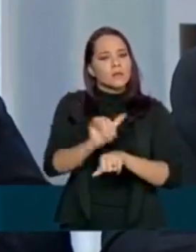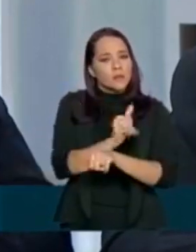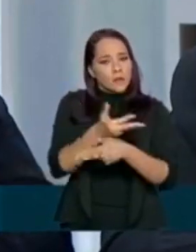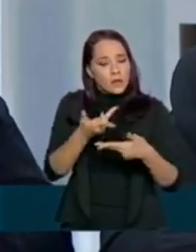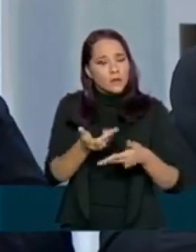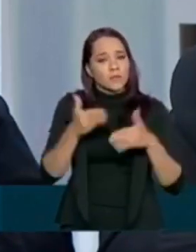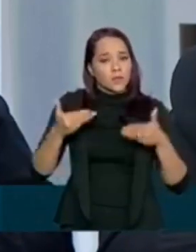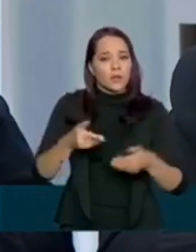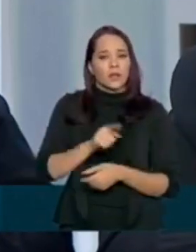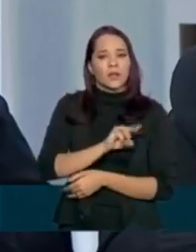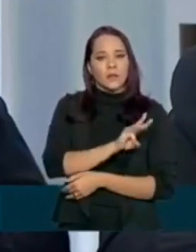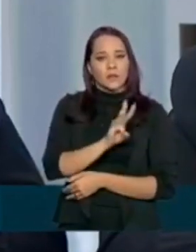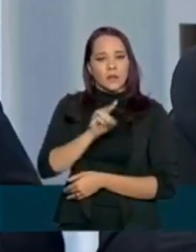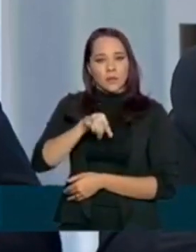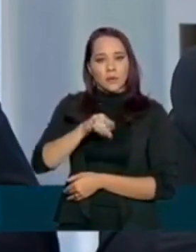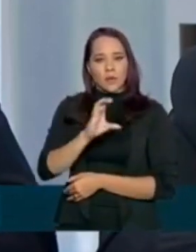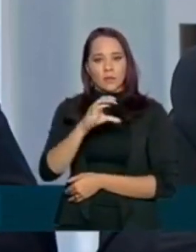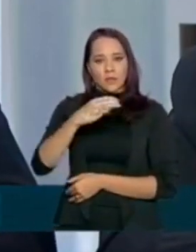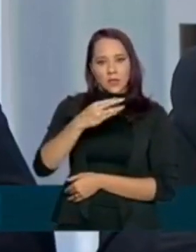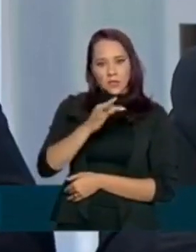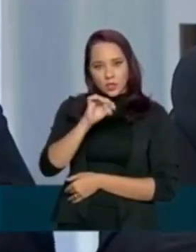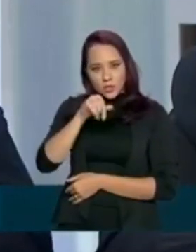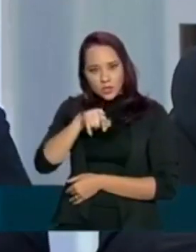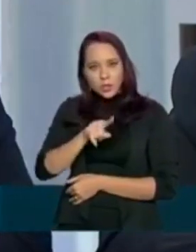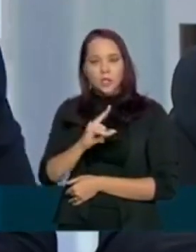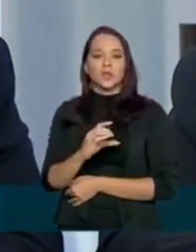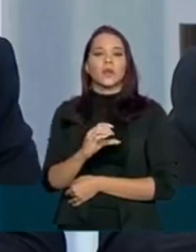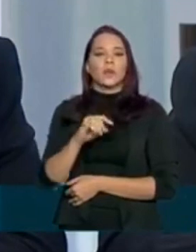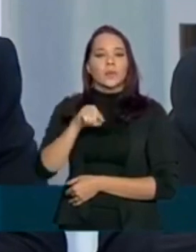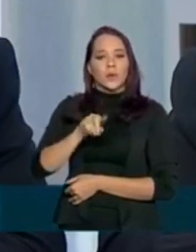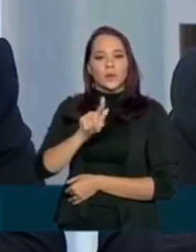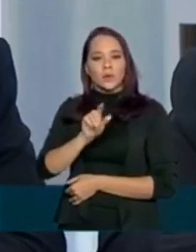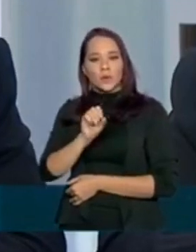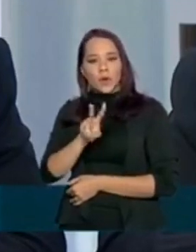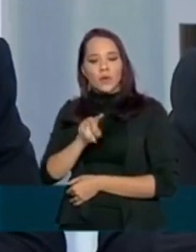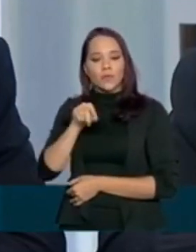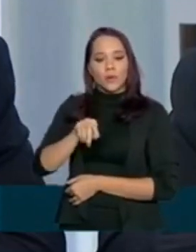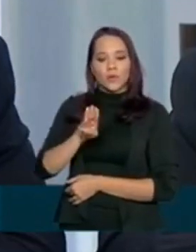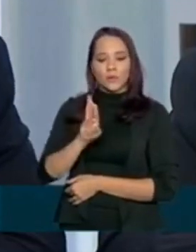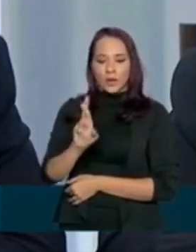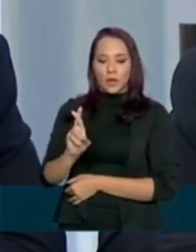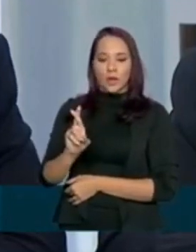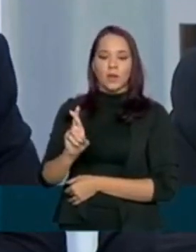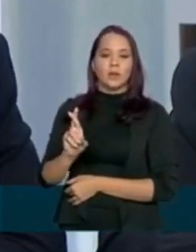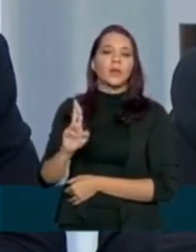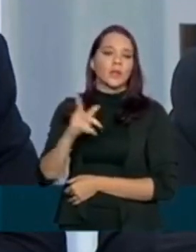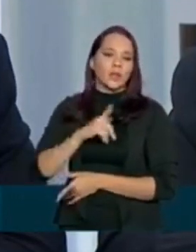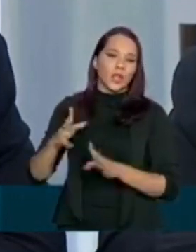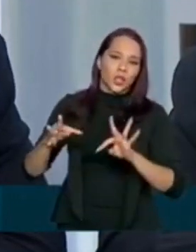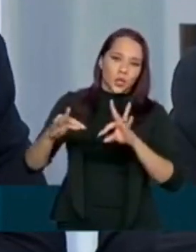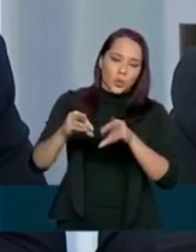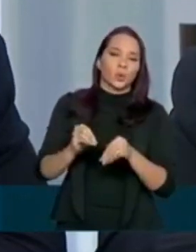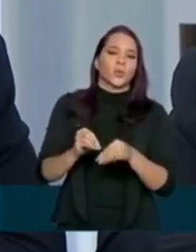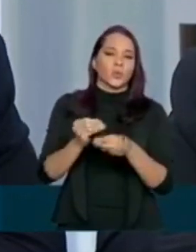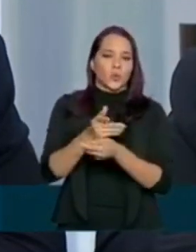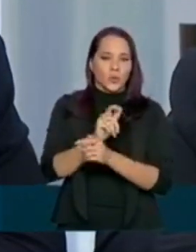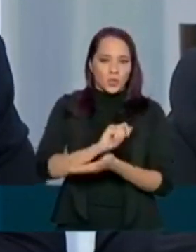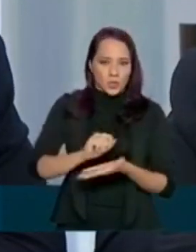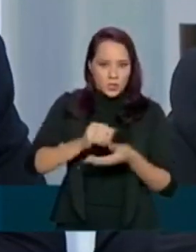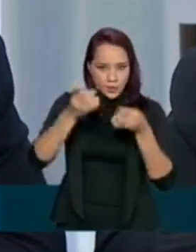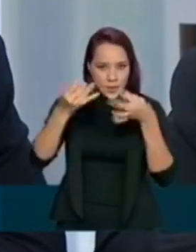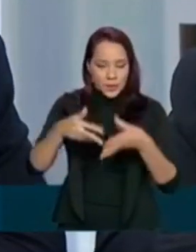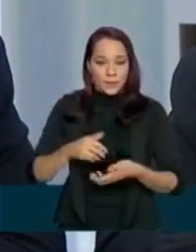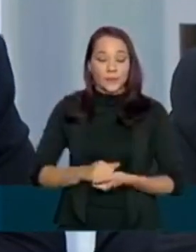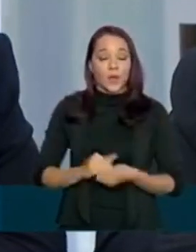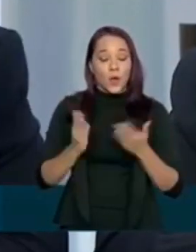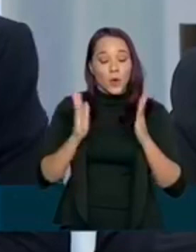para entrarem www.mctic.gov.br ali tem todas as ações descritas mas hoje eu gostaria de focar eu